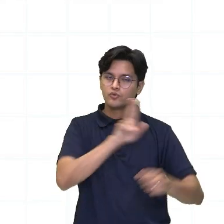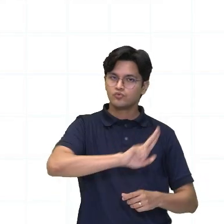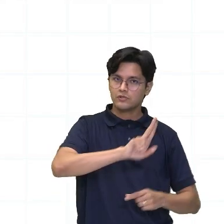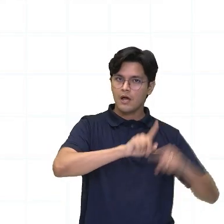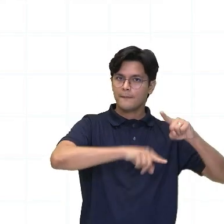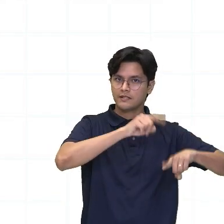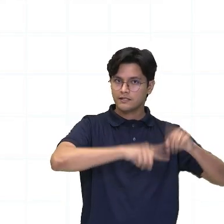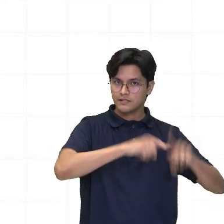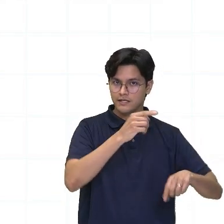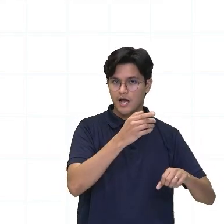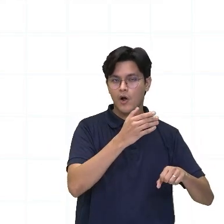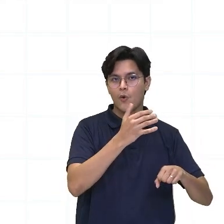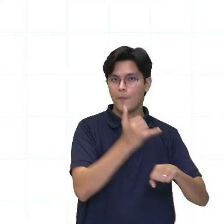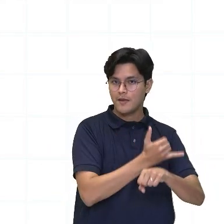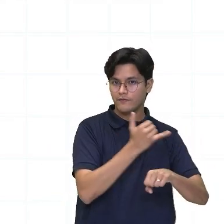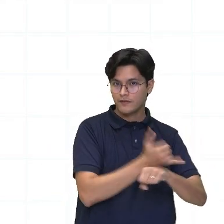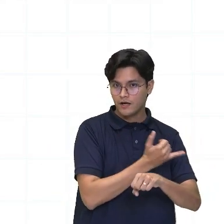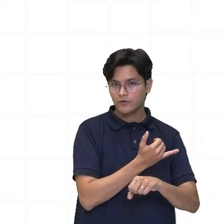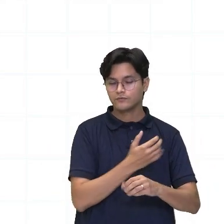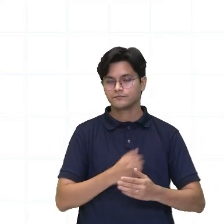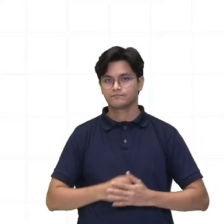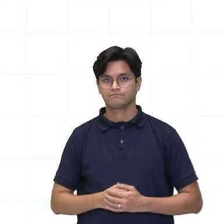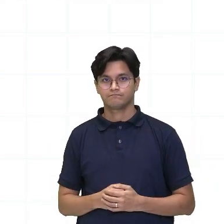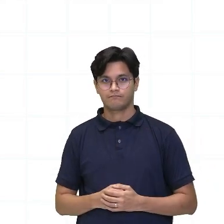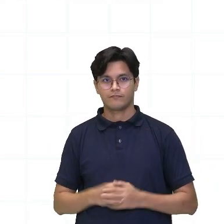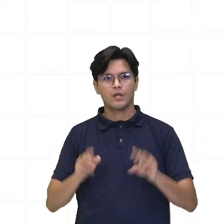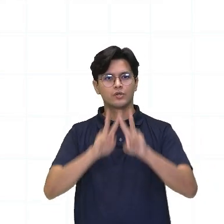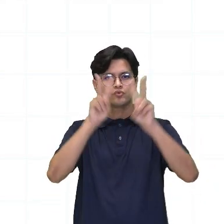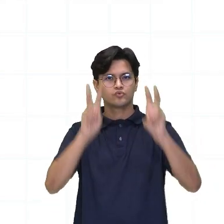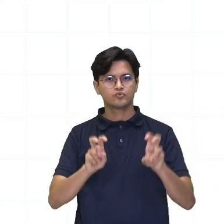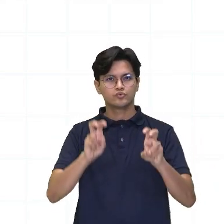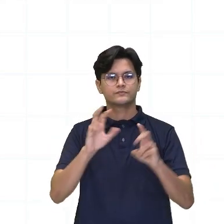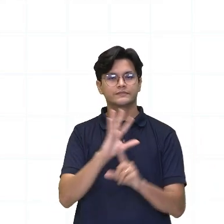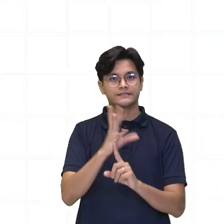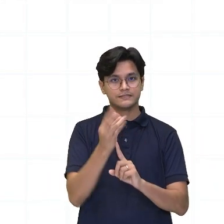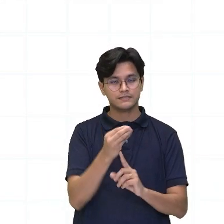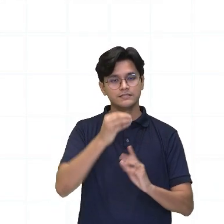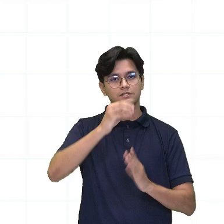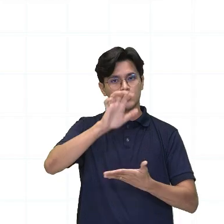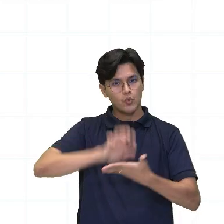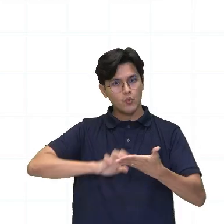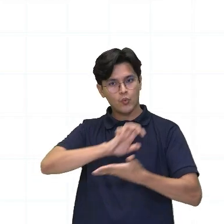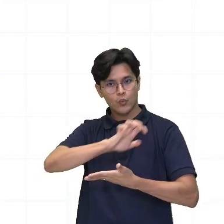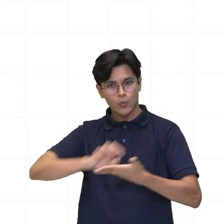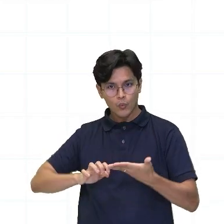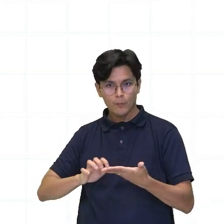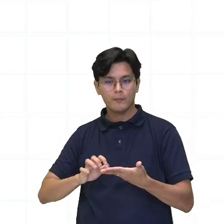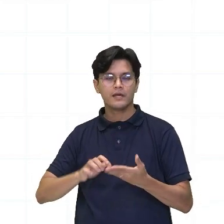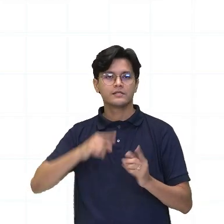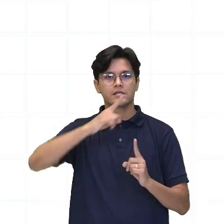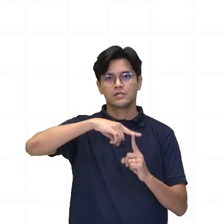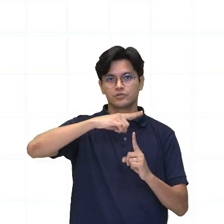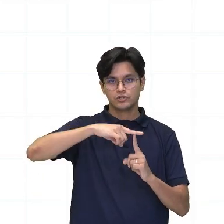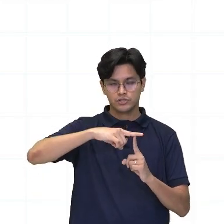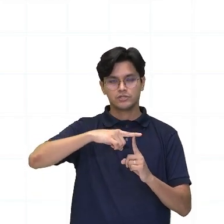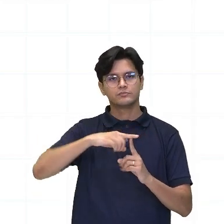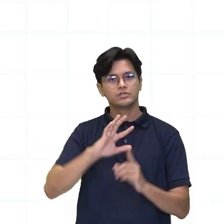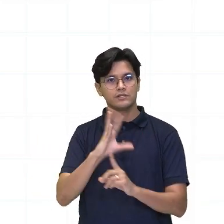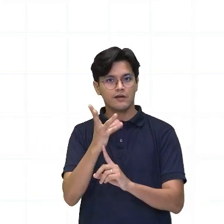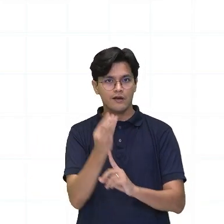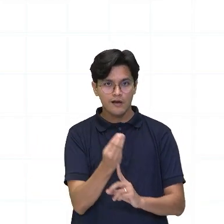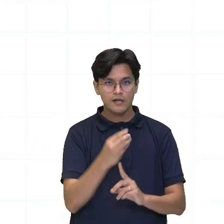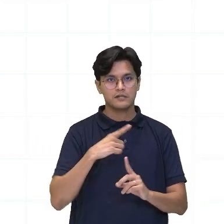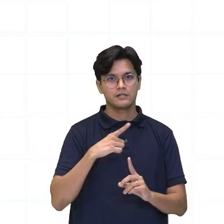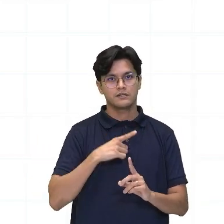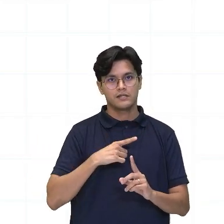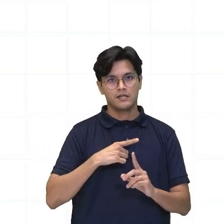arte rupestre é a produção artística feita pelos hominídeos durante a pré-história. Esse tipo de arte se encontra em pinturas